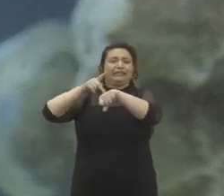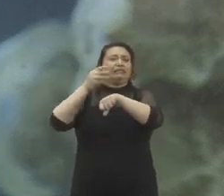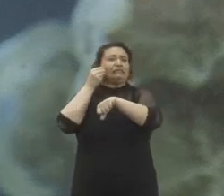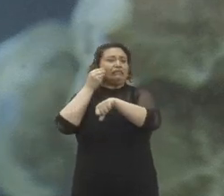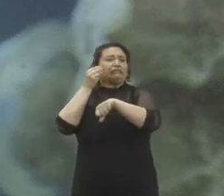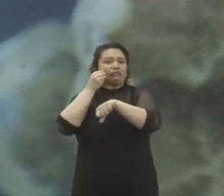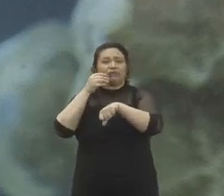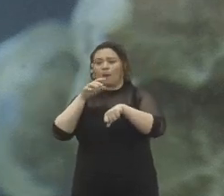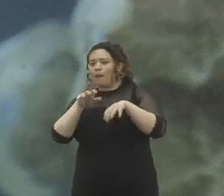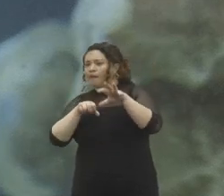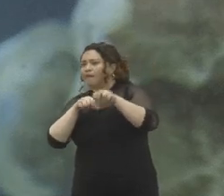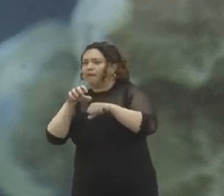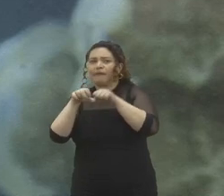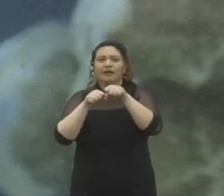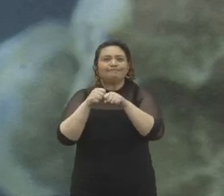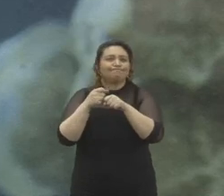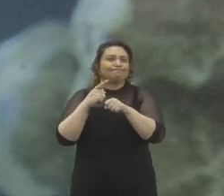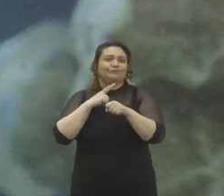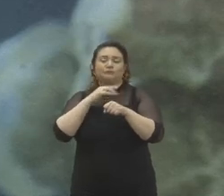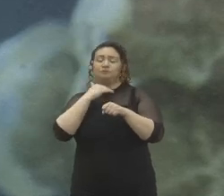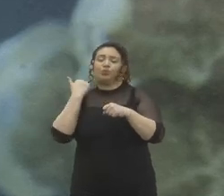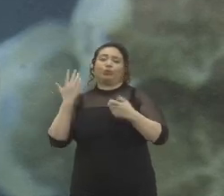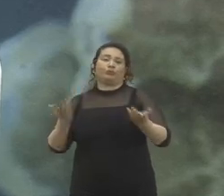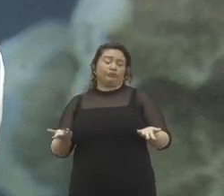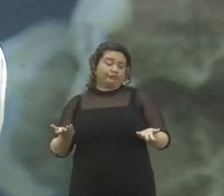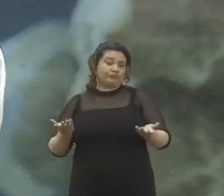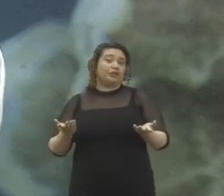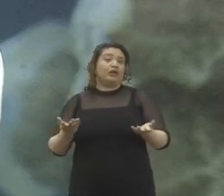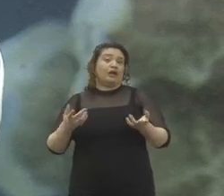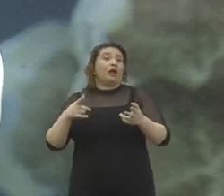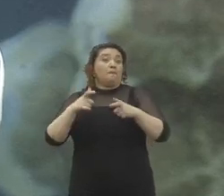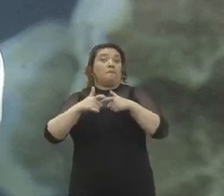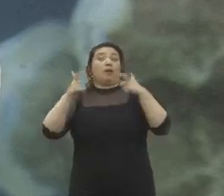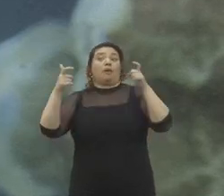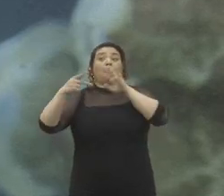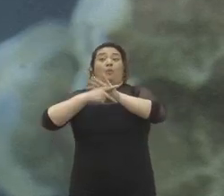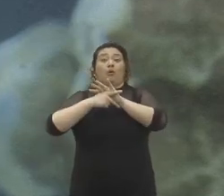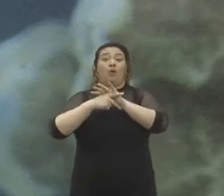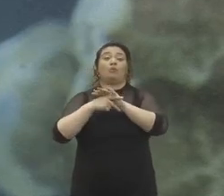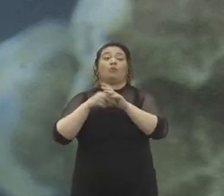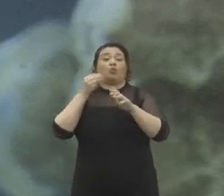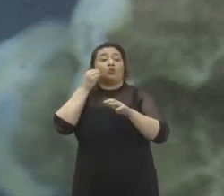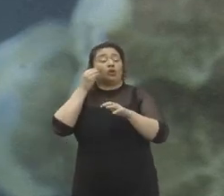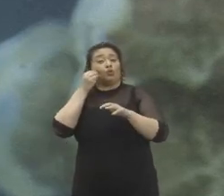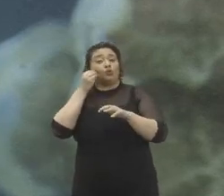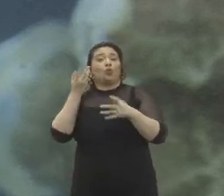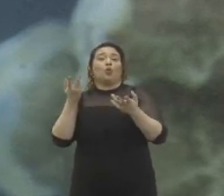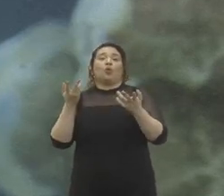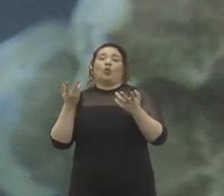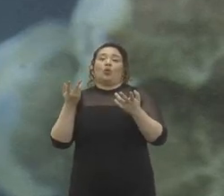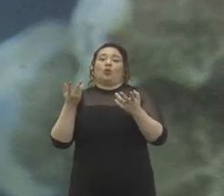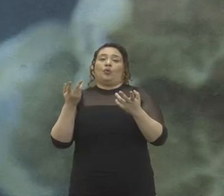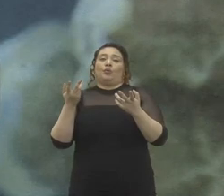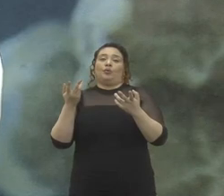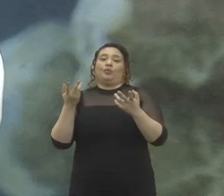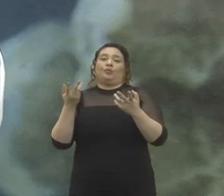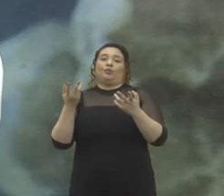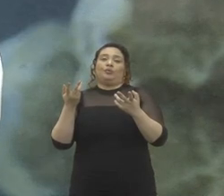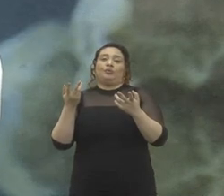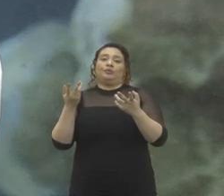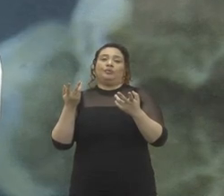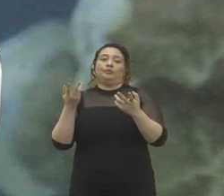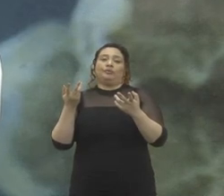travessia e perdeu a vida né e alguns construíram sua glória né Shelton foi um deles o o